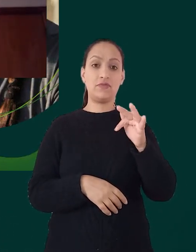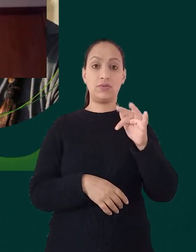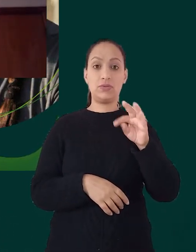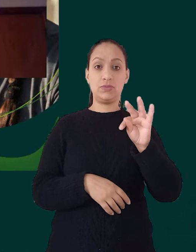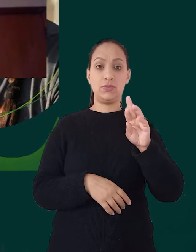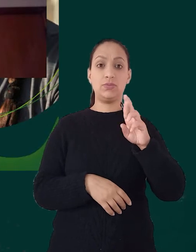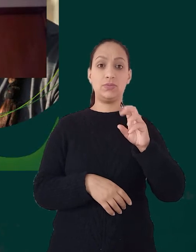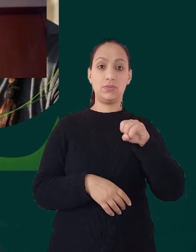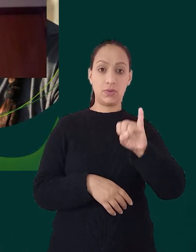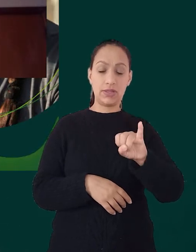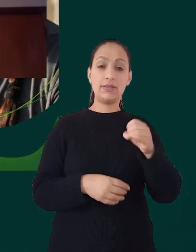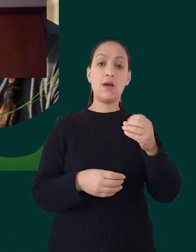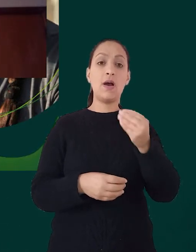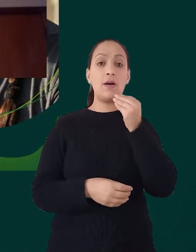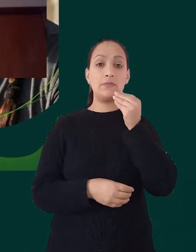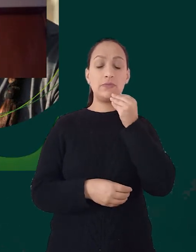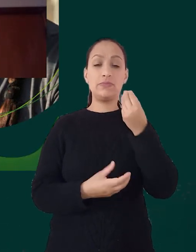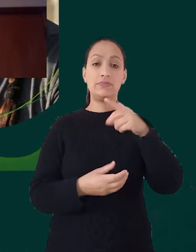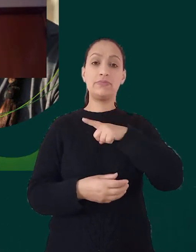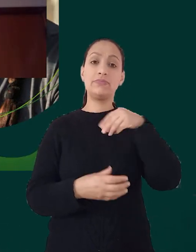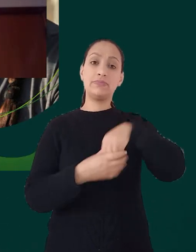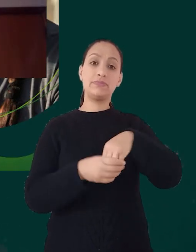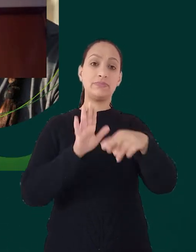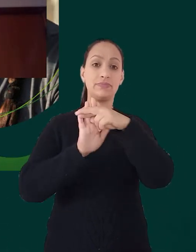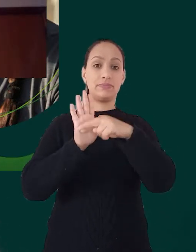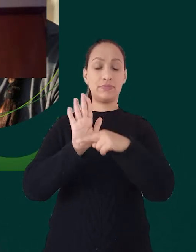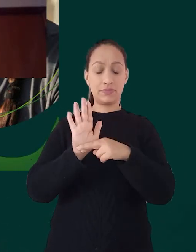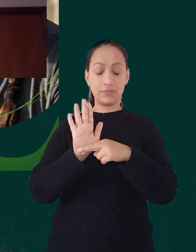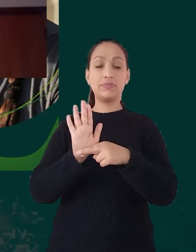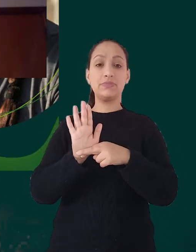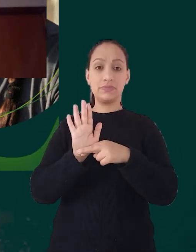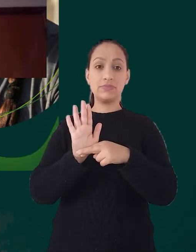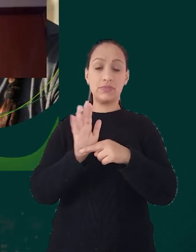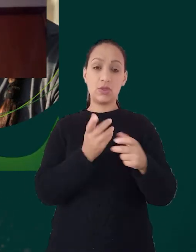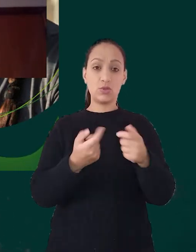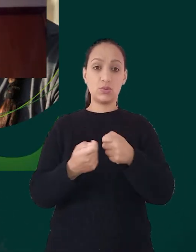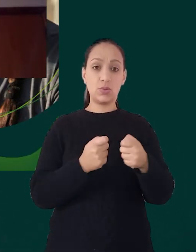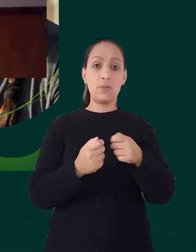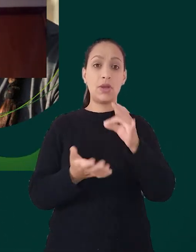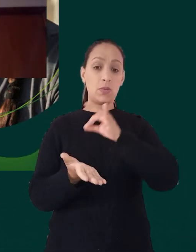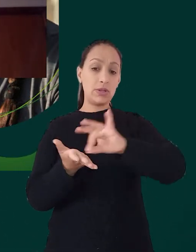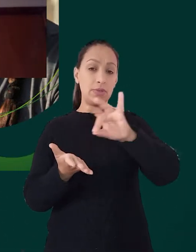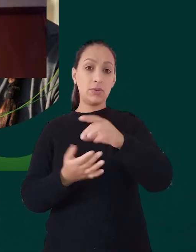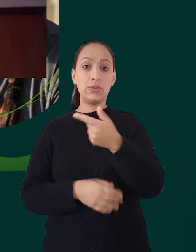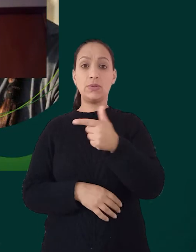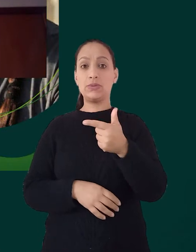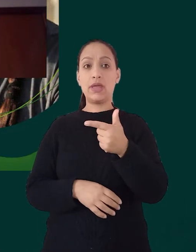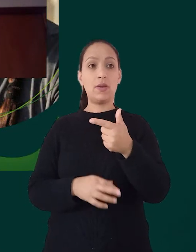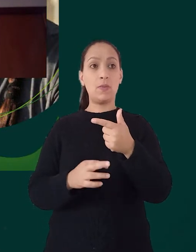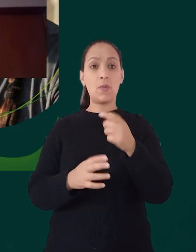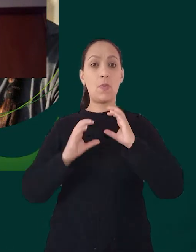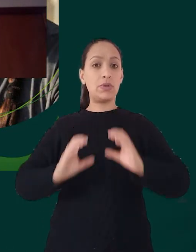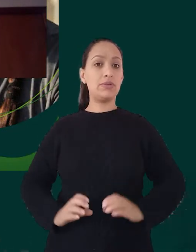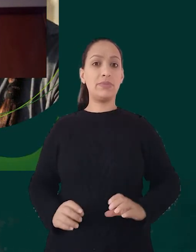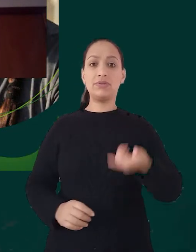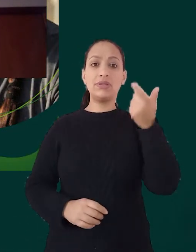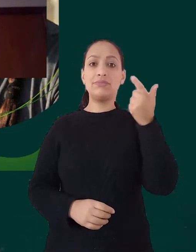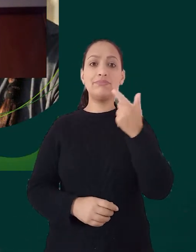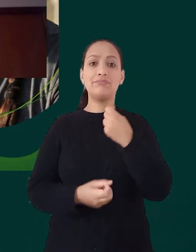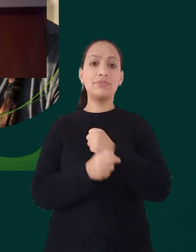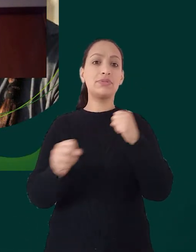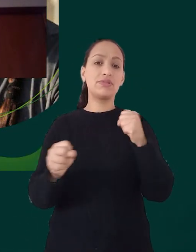tem dentro das regras do jogo, ela é construída com as regras do jogo, para que o inimigo não tenha um comportamento adverso e que tu não consiga combater